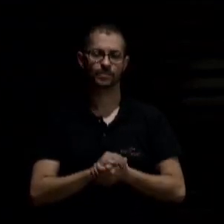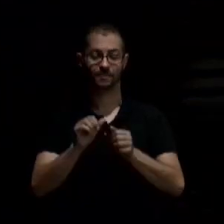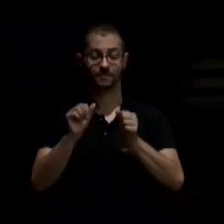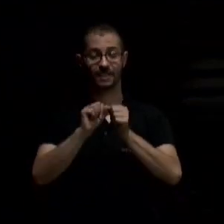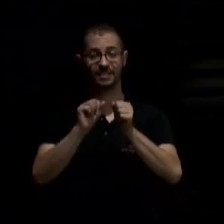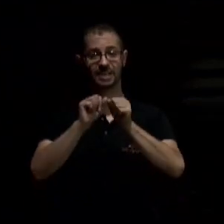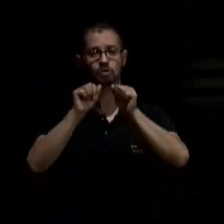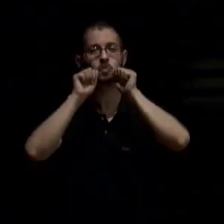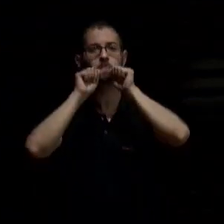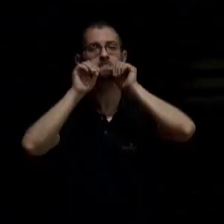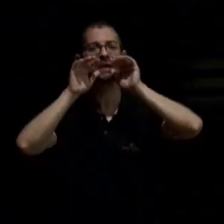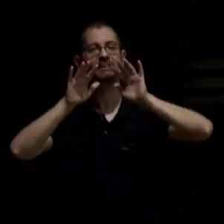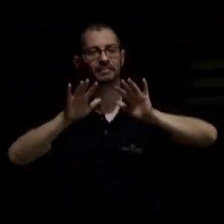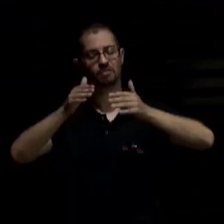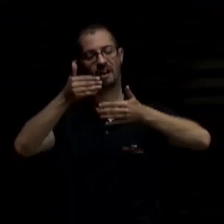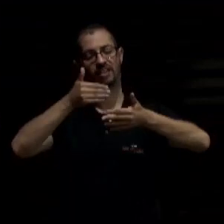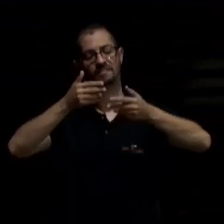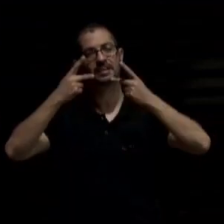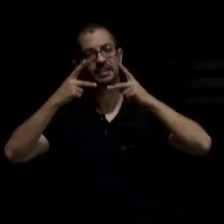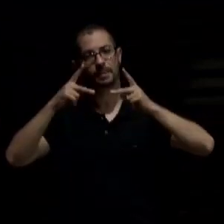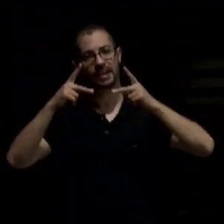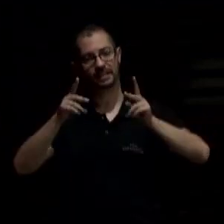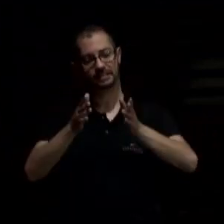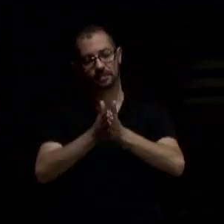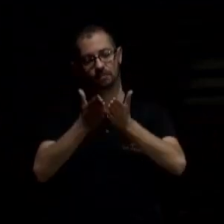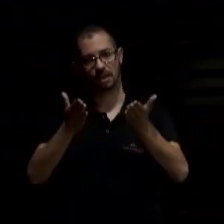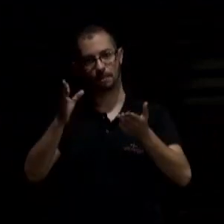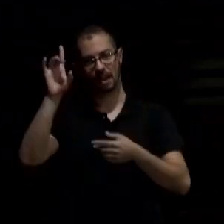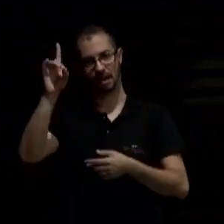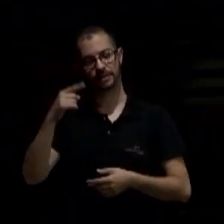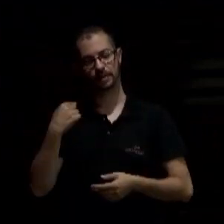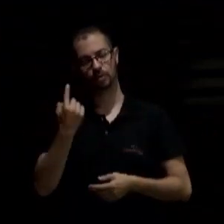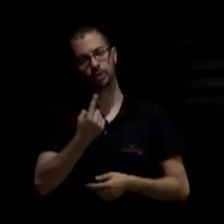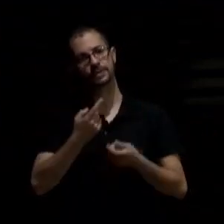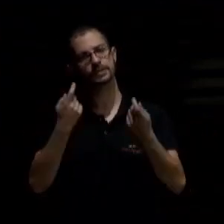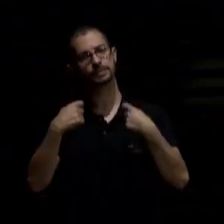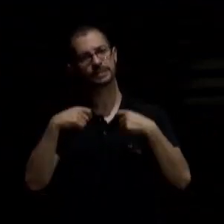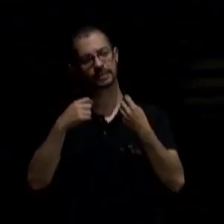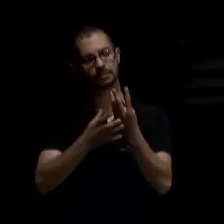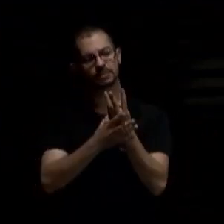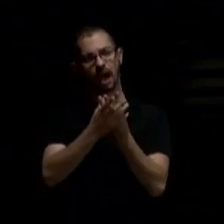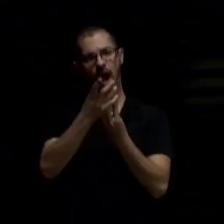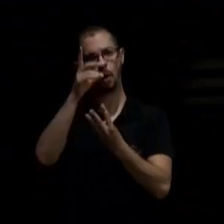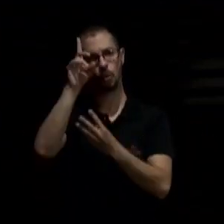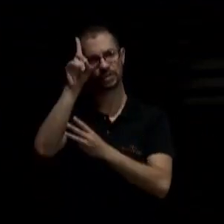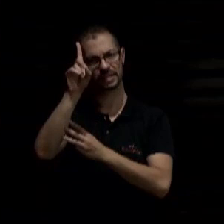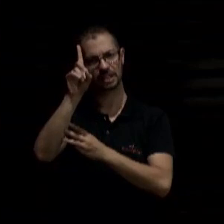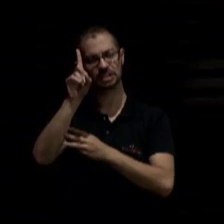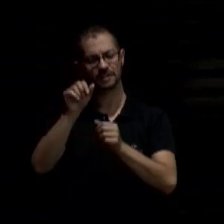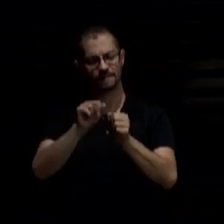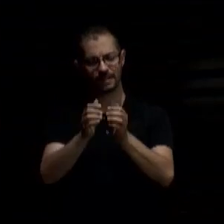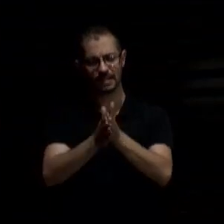bênção pela pregação da palavra. Nós precisamos ver que isso gera unidade. Quando a pregação é da palavra e